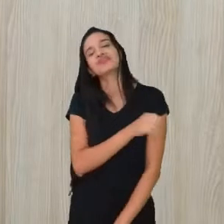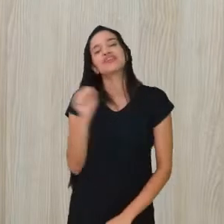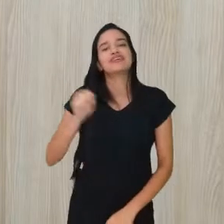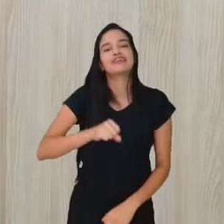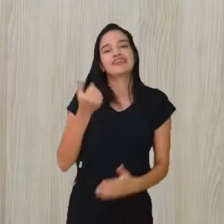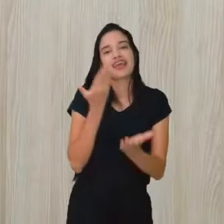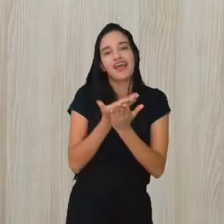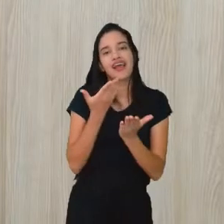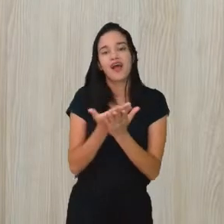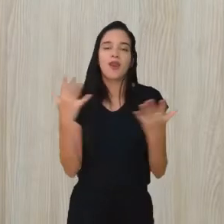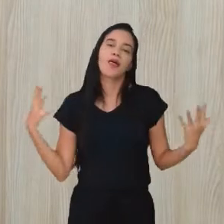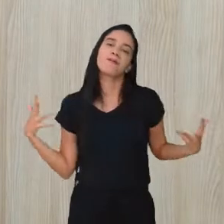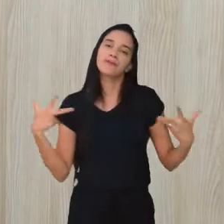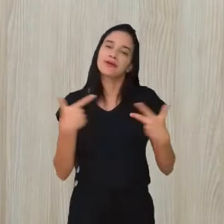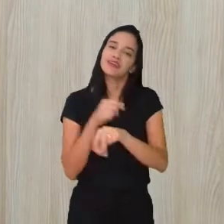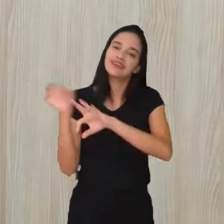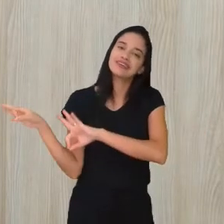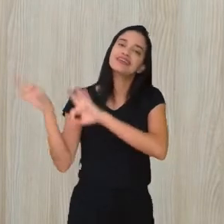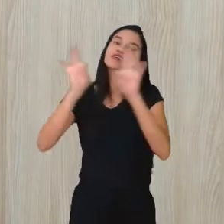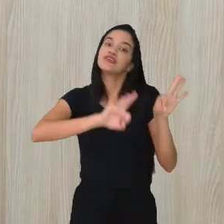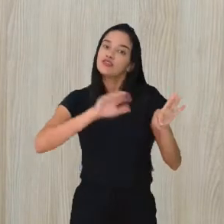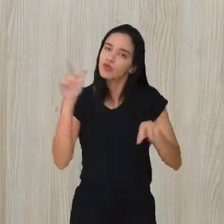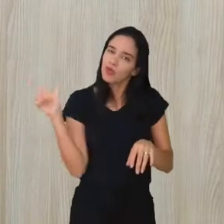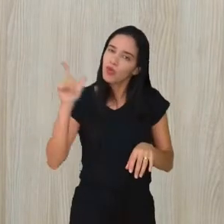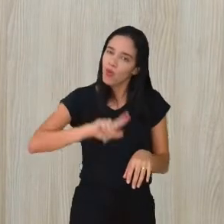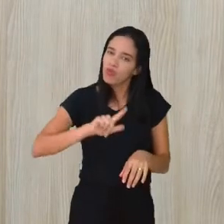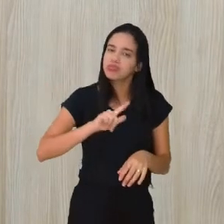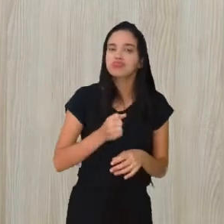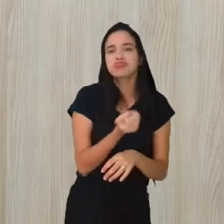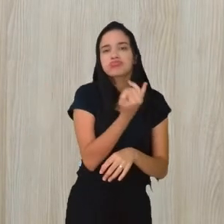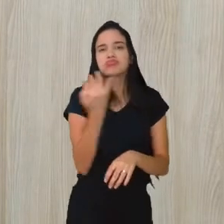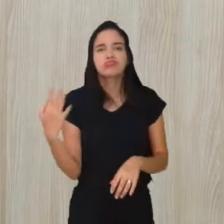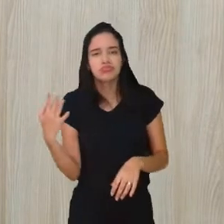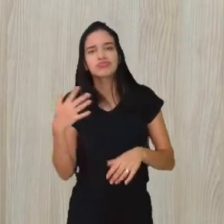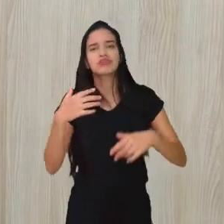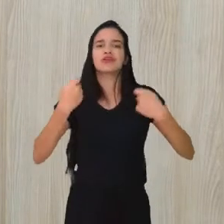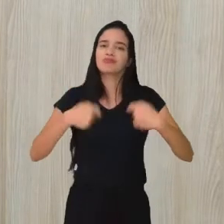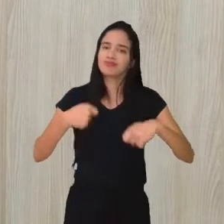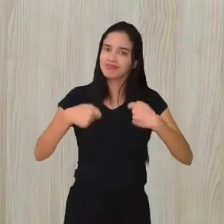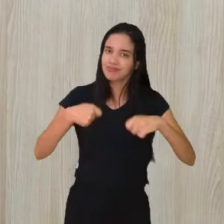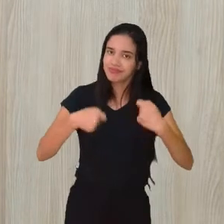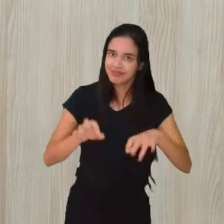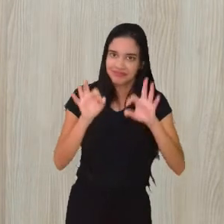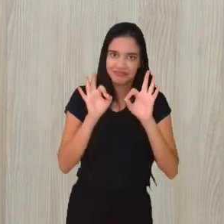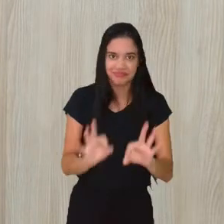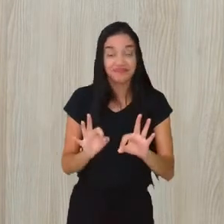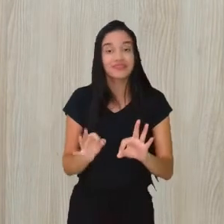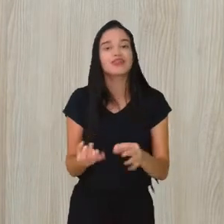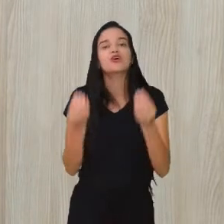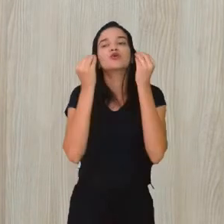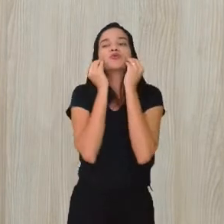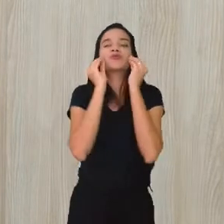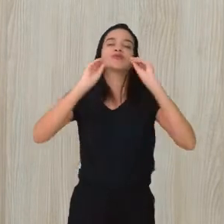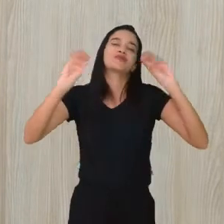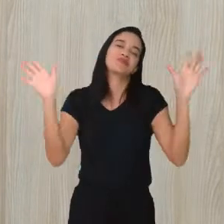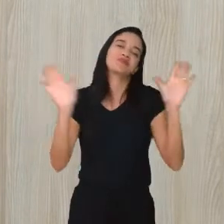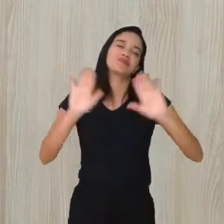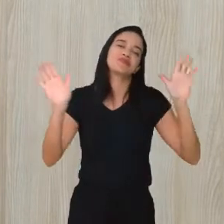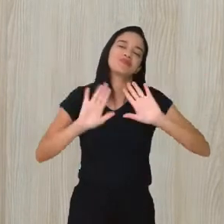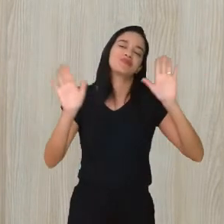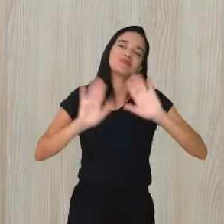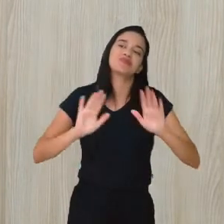aula maravilhosa. Assistam novamente, quantas vezes for necessário, pessoal. Beijo no coração de